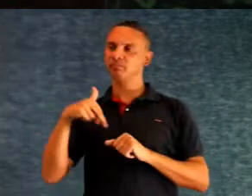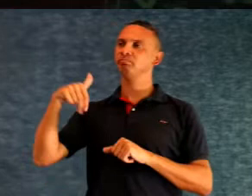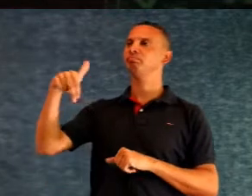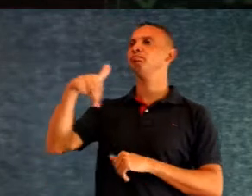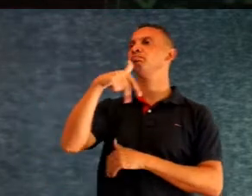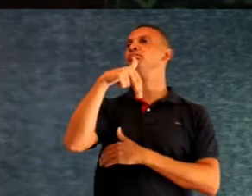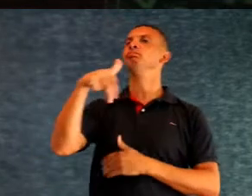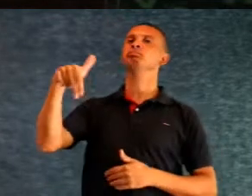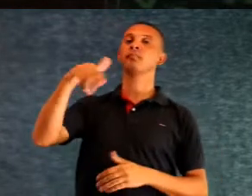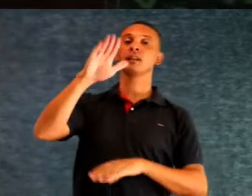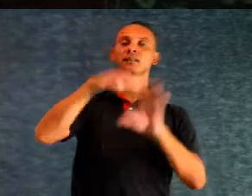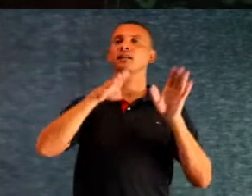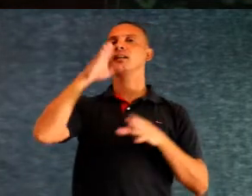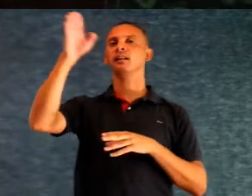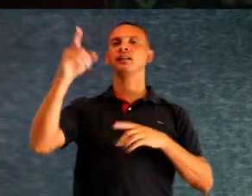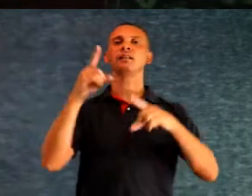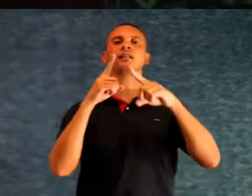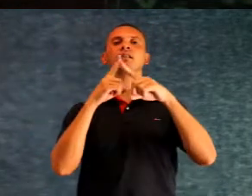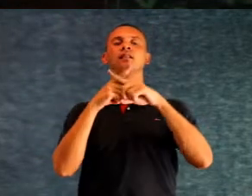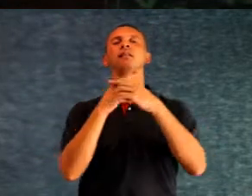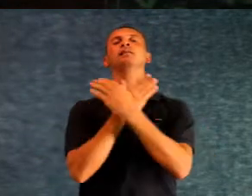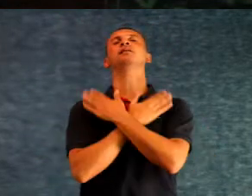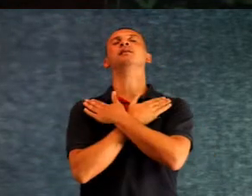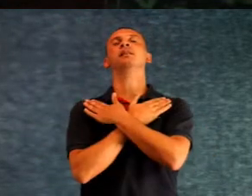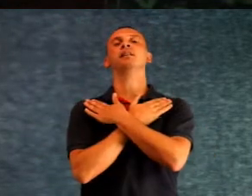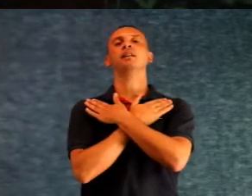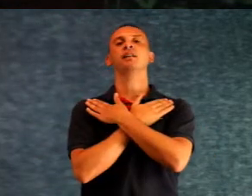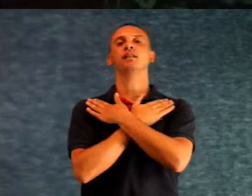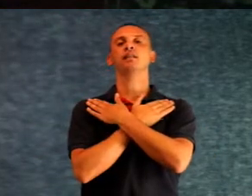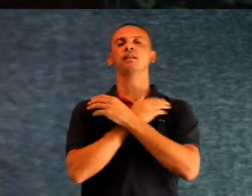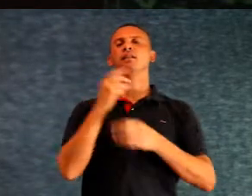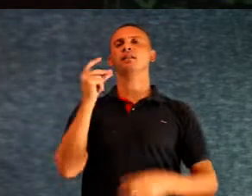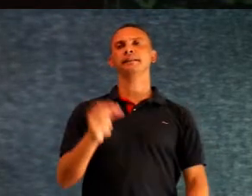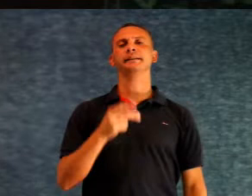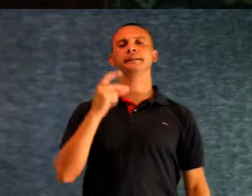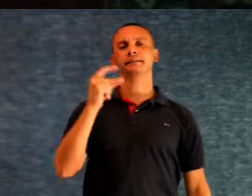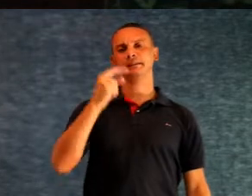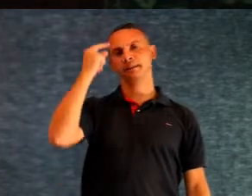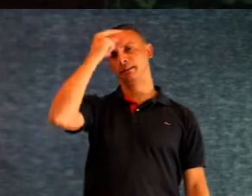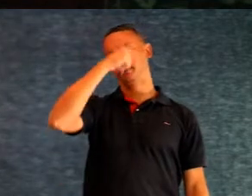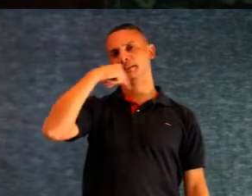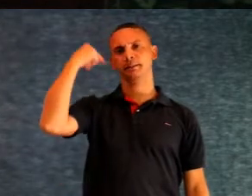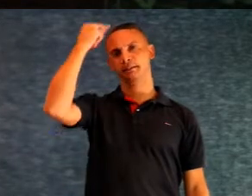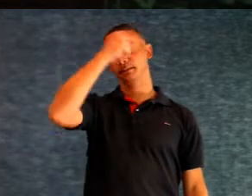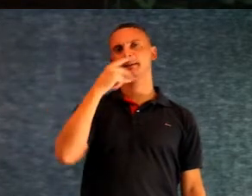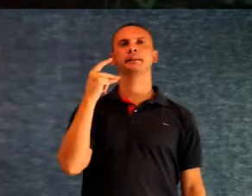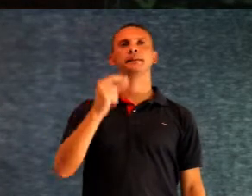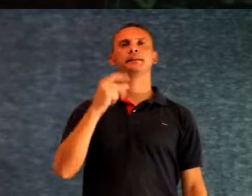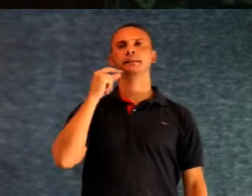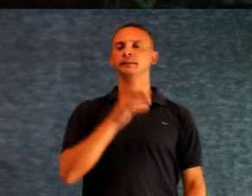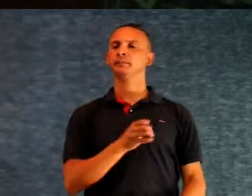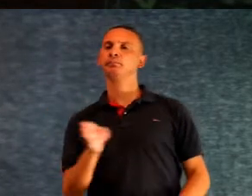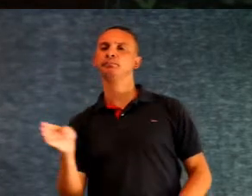os carneiros floridos. Outras, subíamos o morro e caminhávamos pelas favelas do bairro.